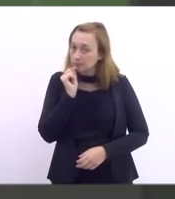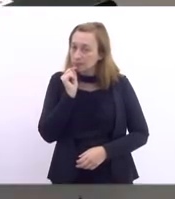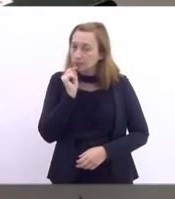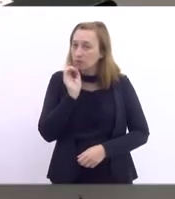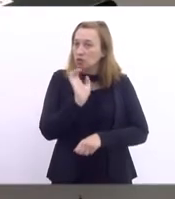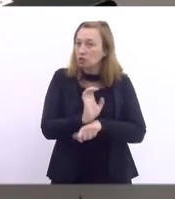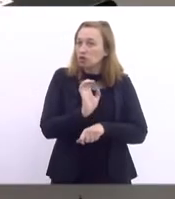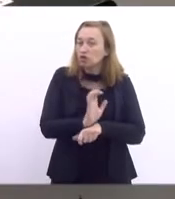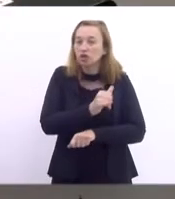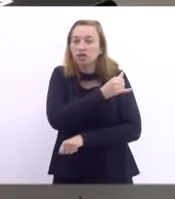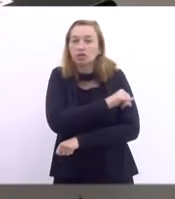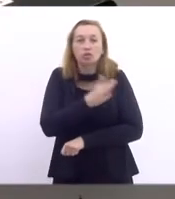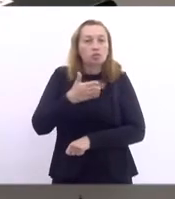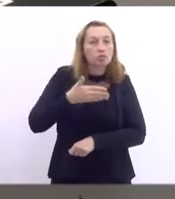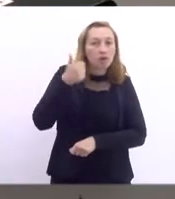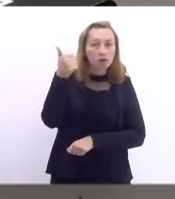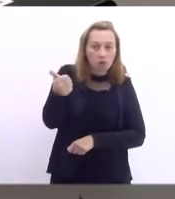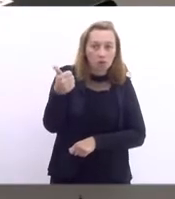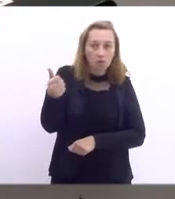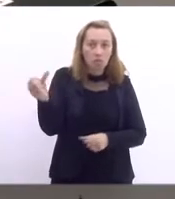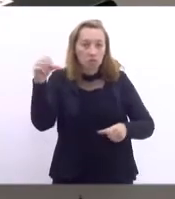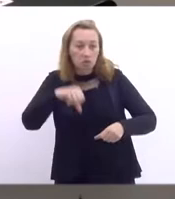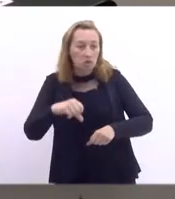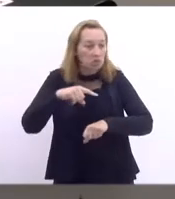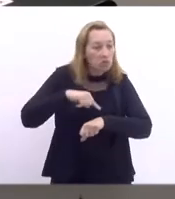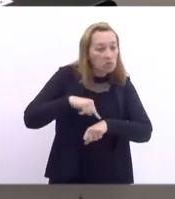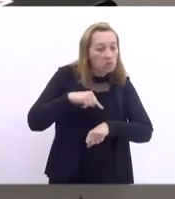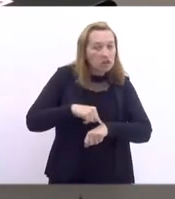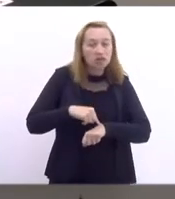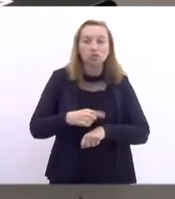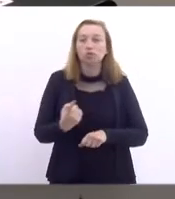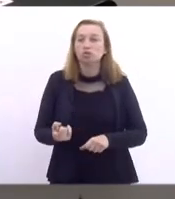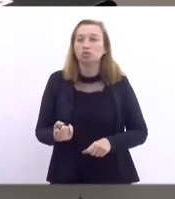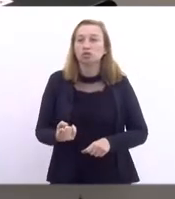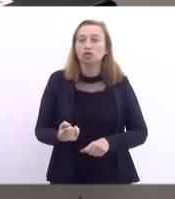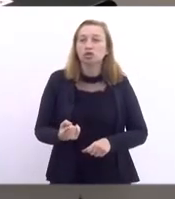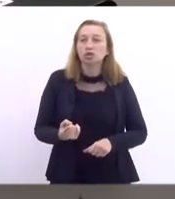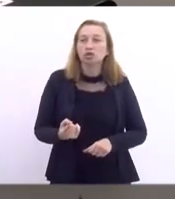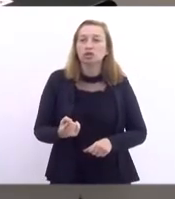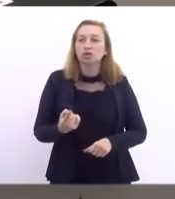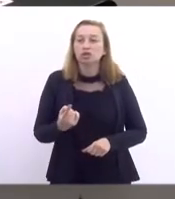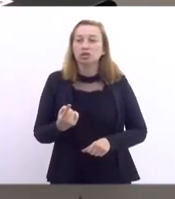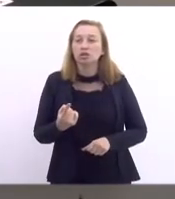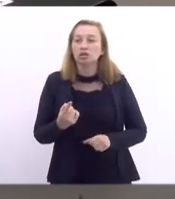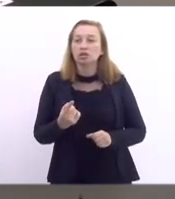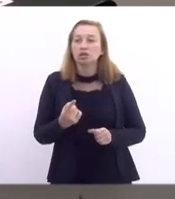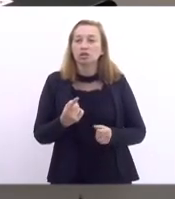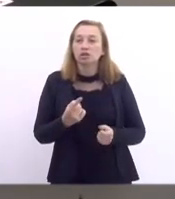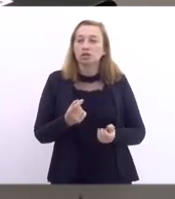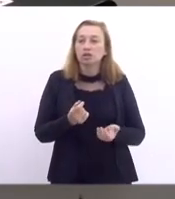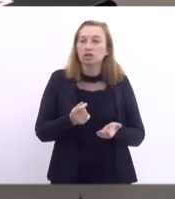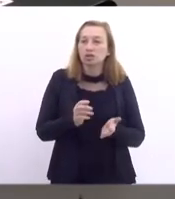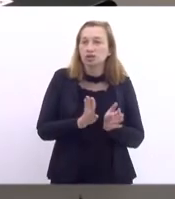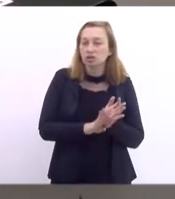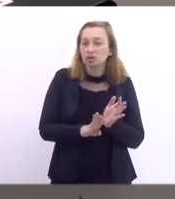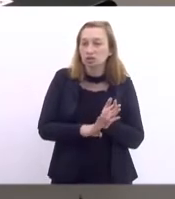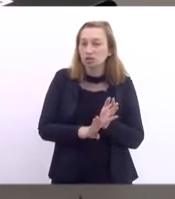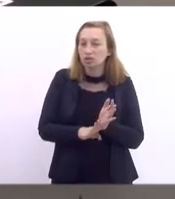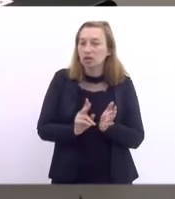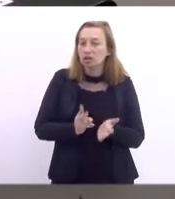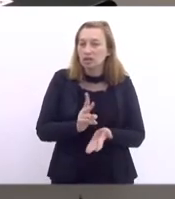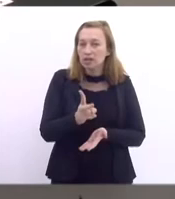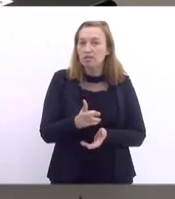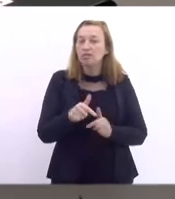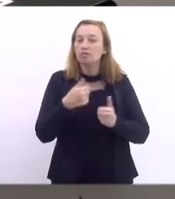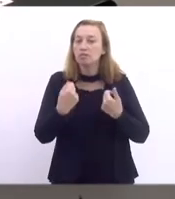estado do Rio nos melhores e piores momentos em termos de ir de receita e despesa independente disso ele